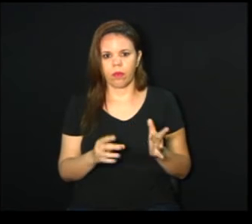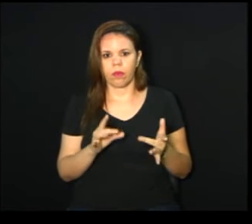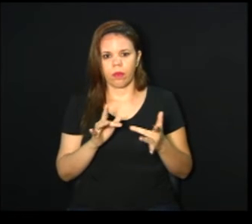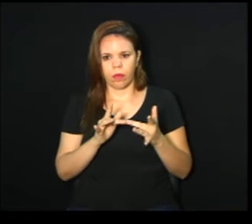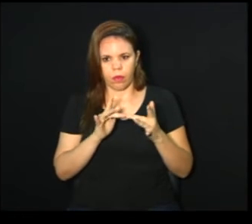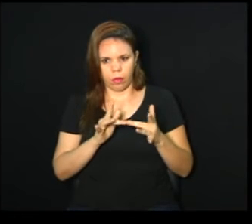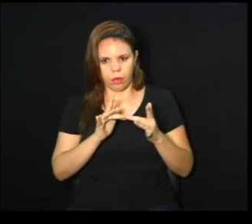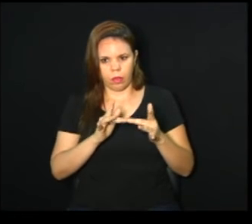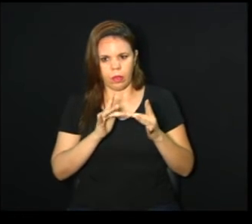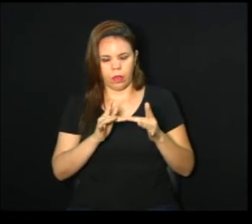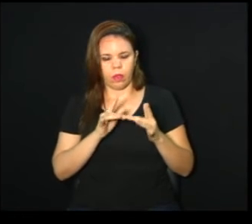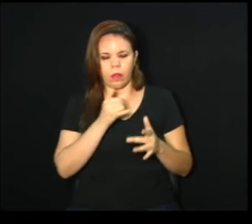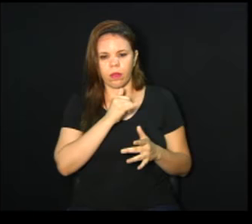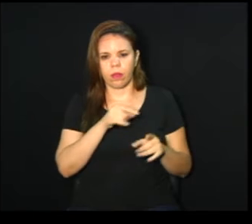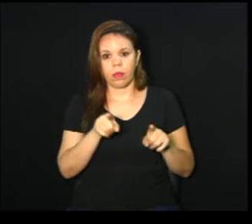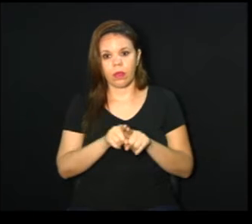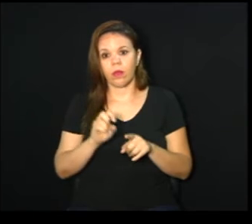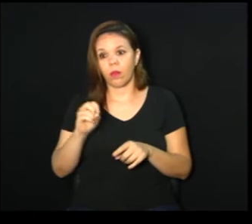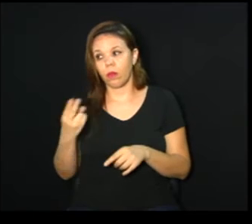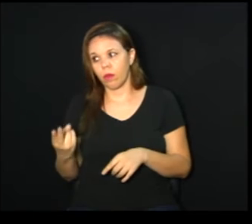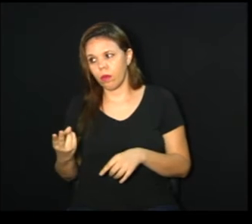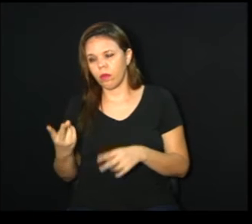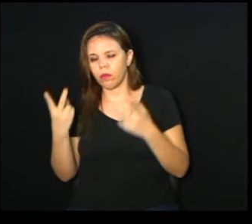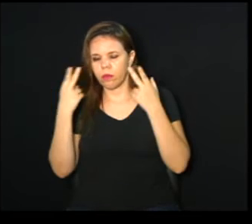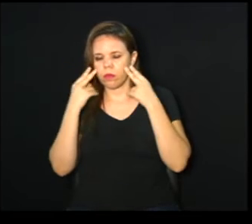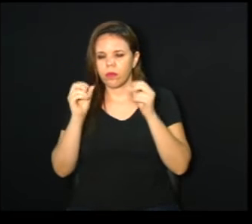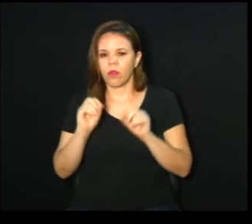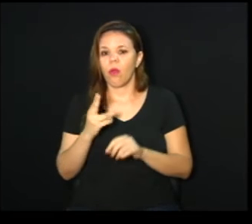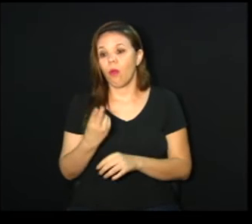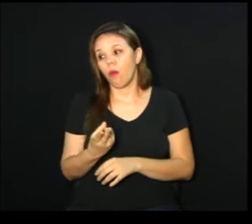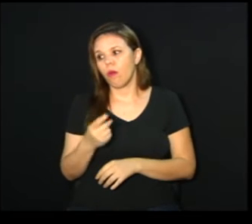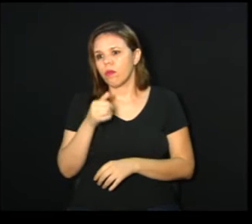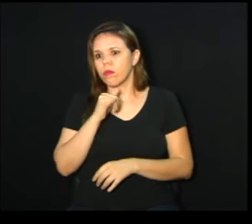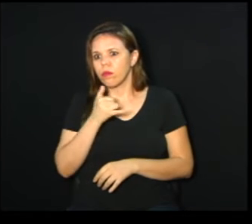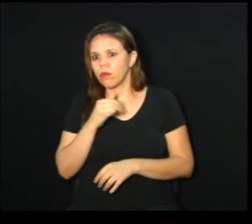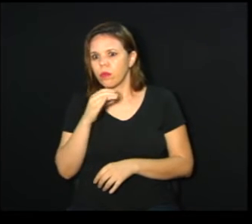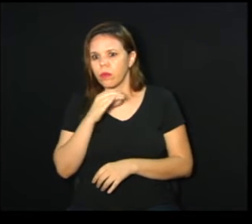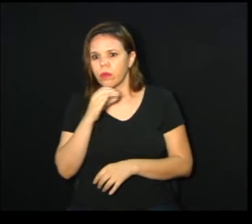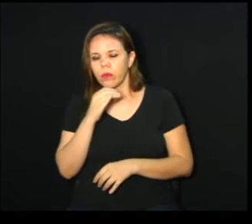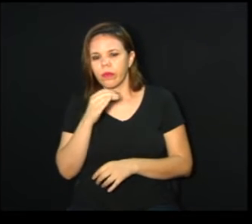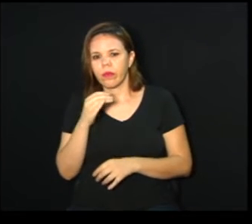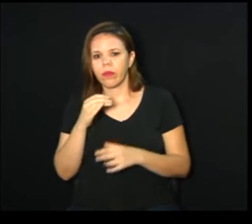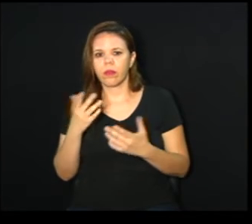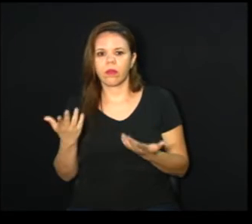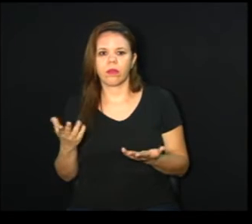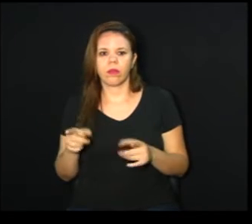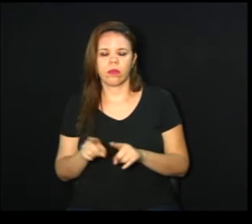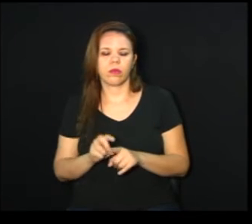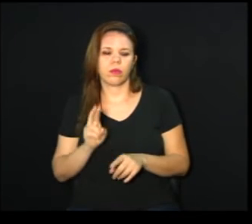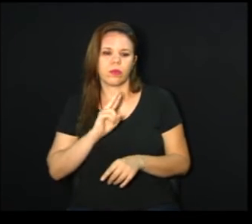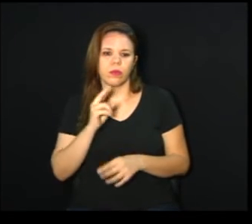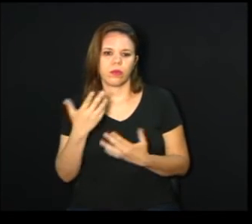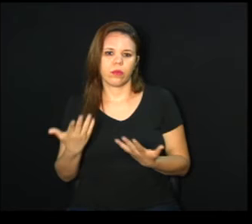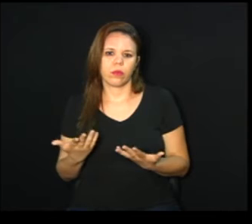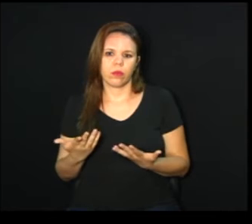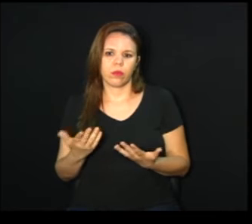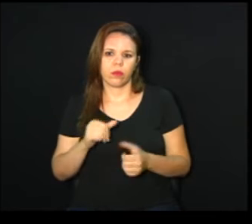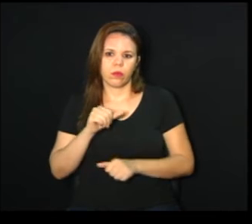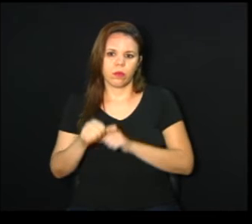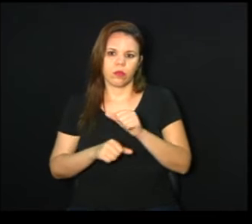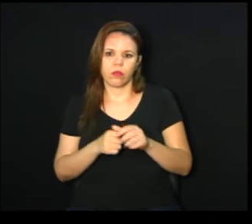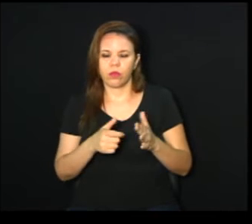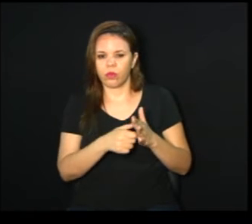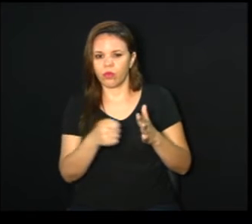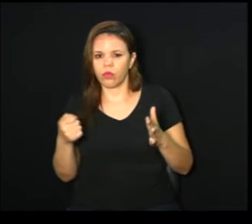modo normal, e o modo de emergência, que seria como ilha. A rede tem algum problema técnico, alguma oscilação, eu